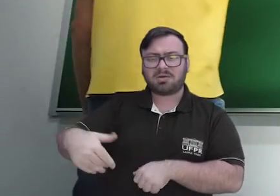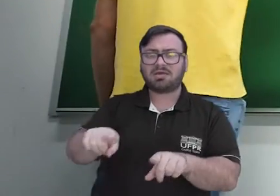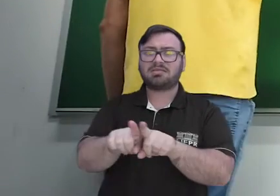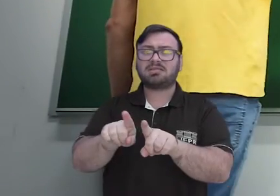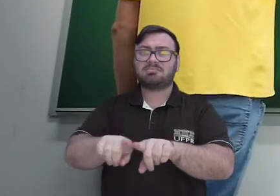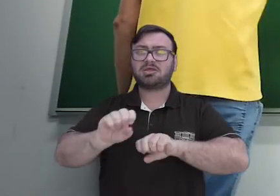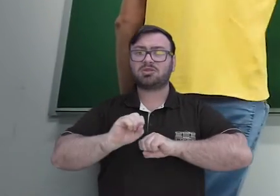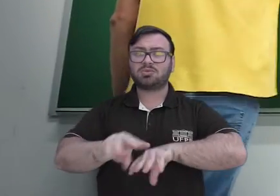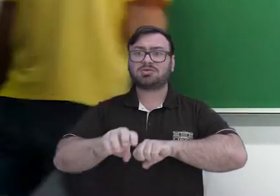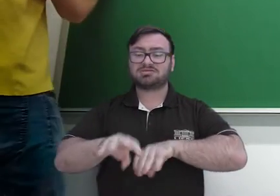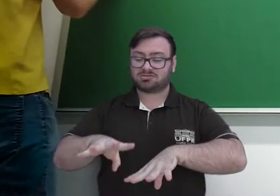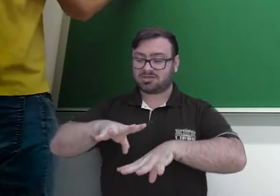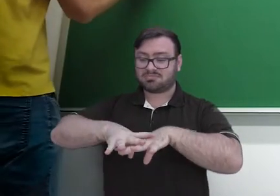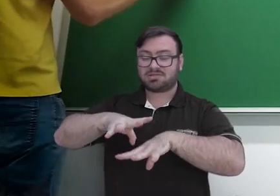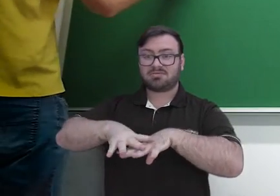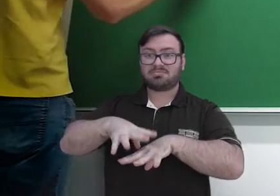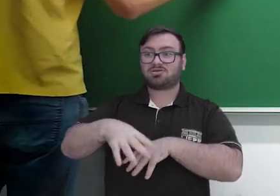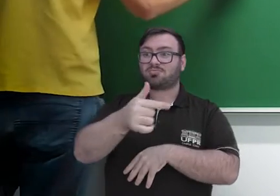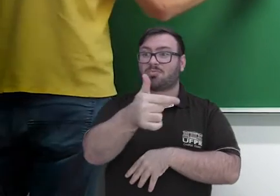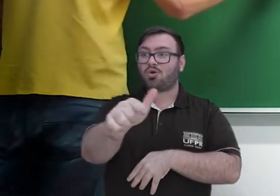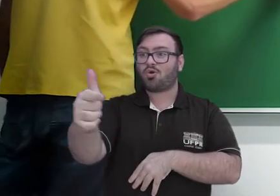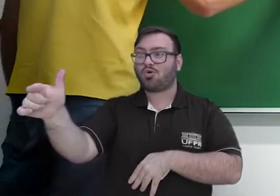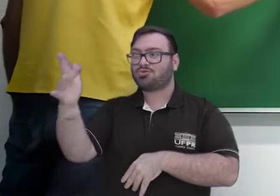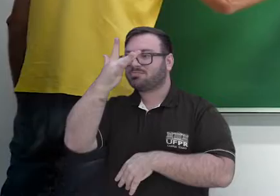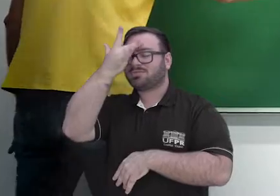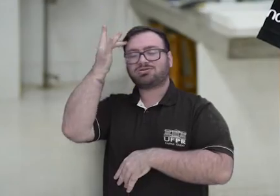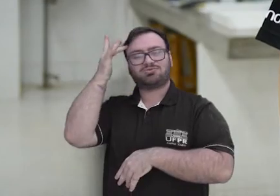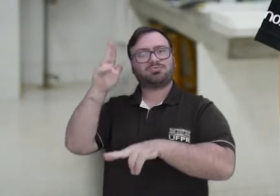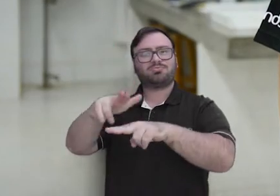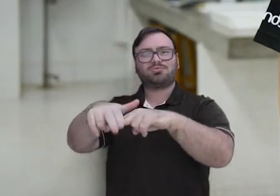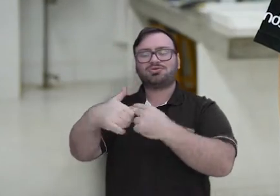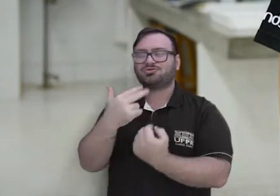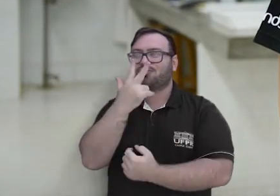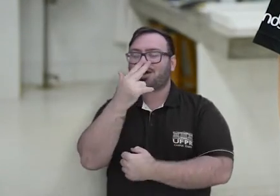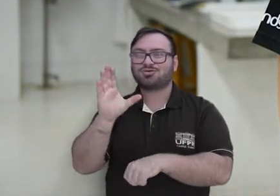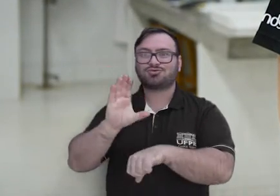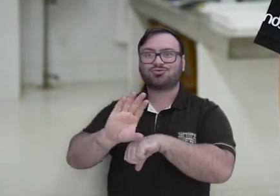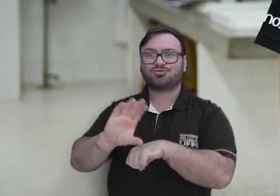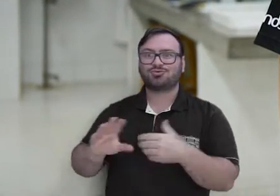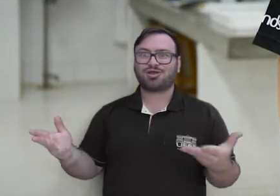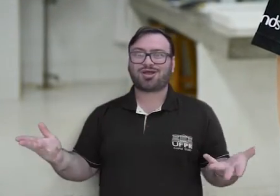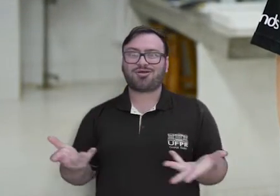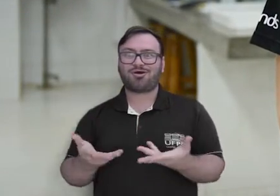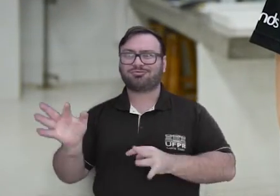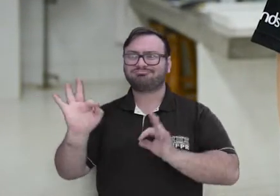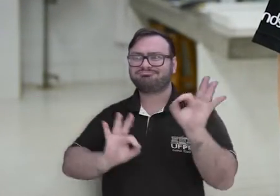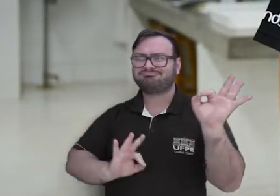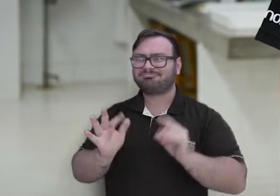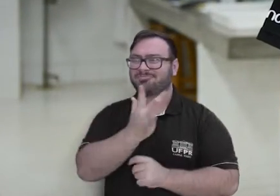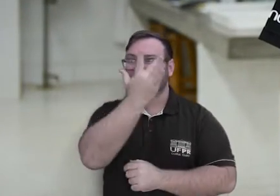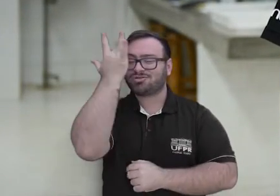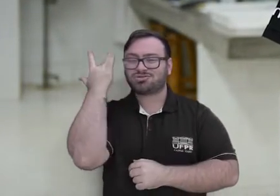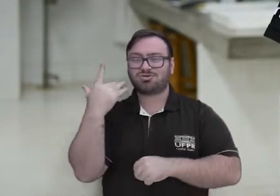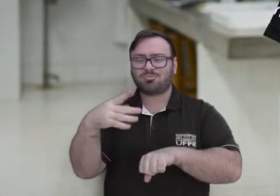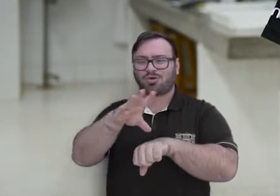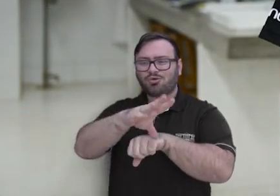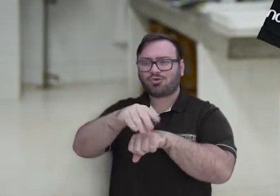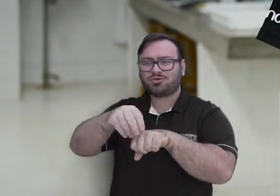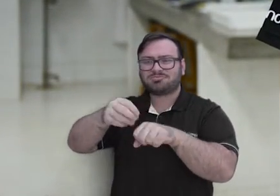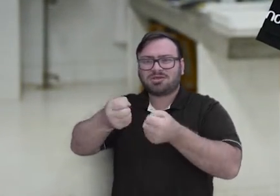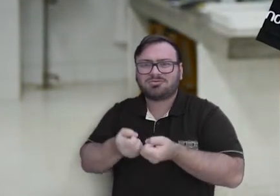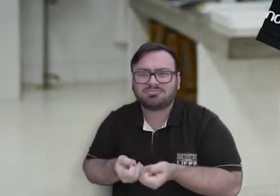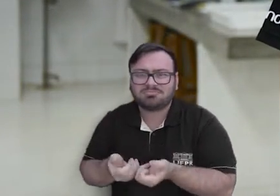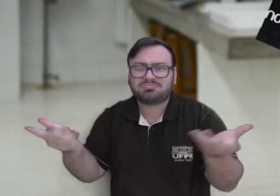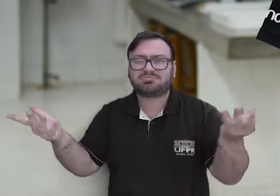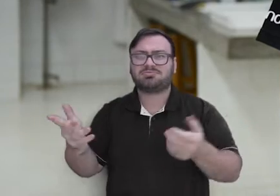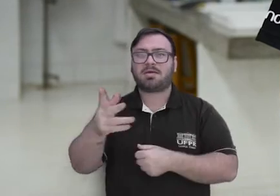ensino da matemática para as outras pessoas. Então eu acho que o nosso curso está preparando as pessoas para levar esse conhecimento para